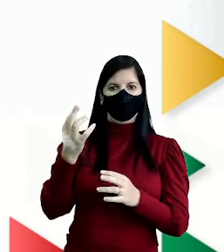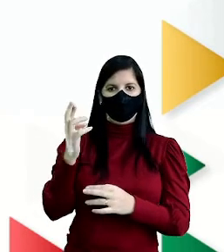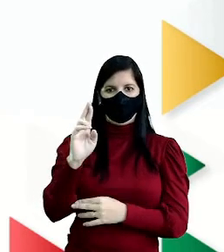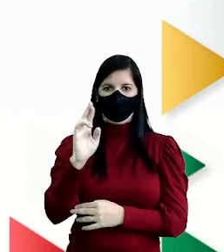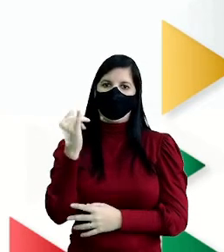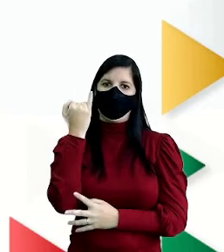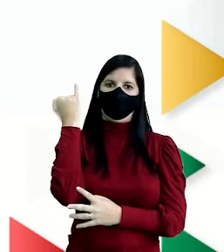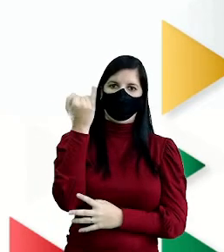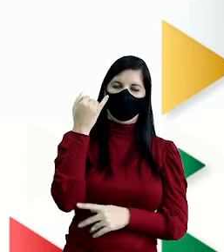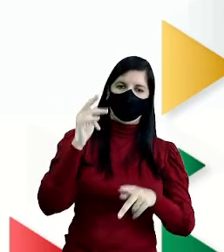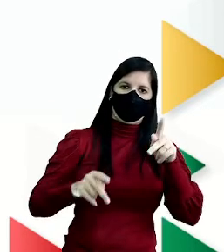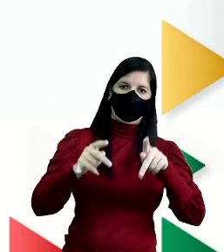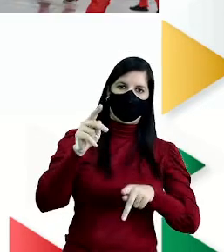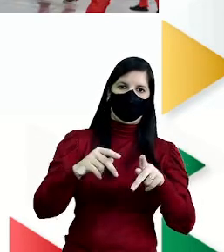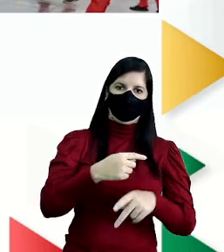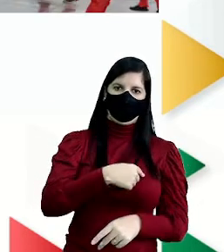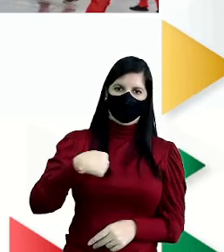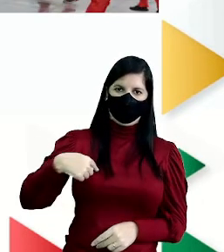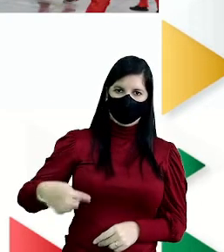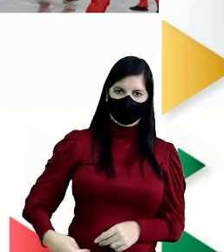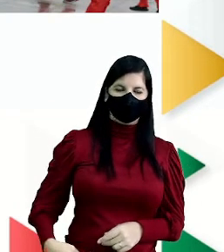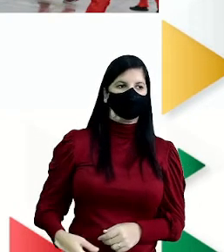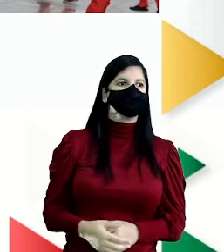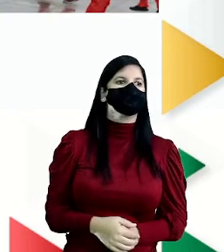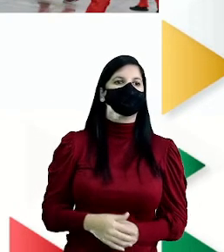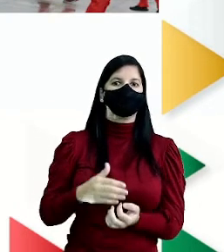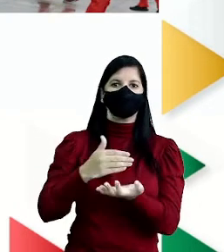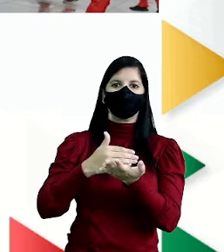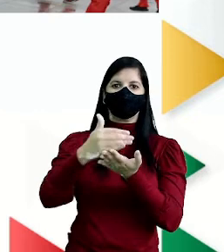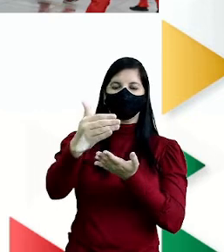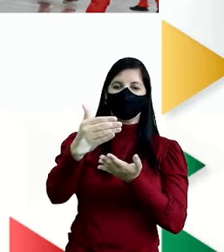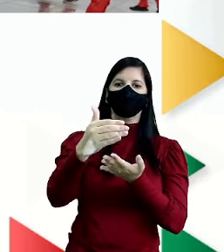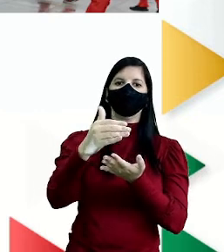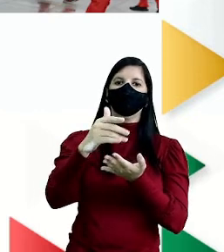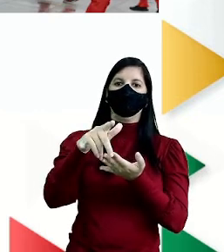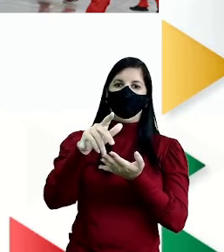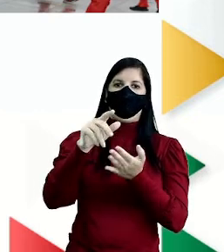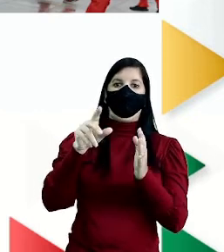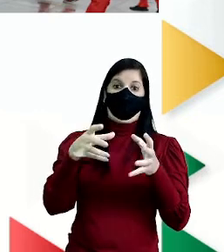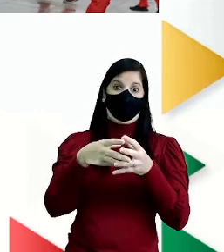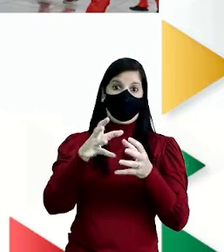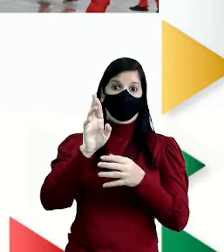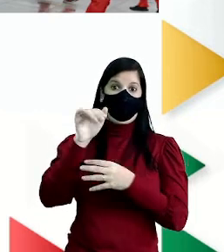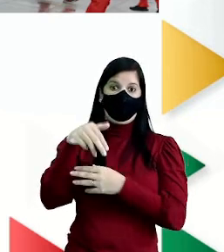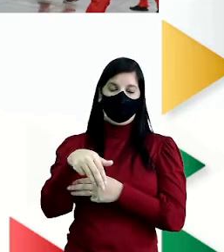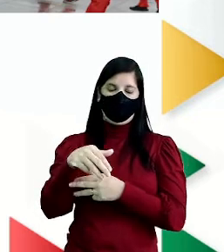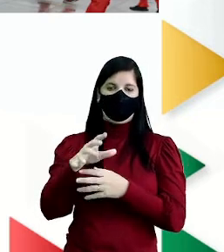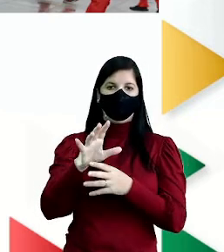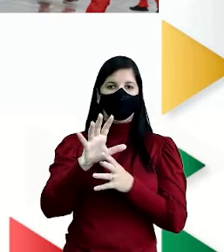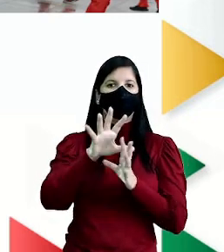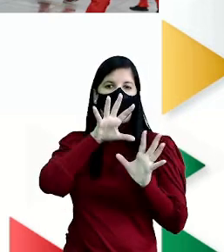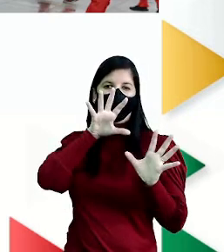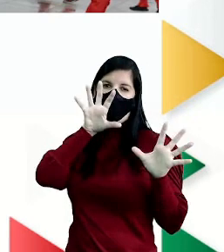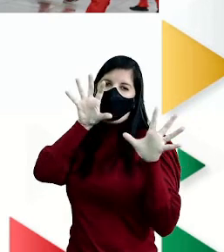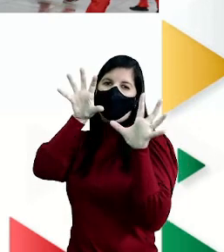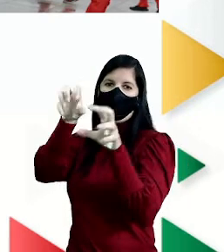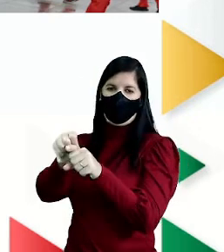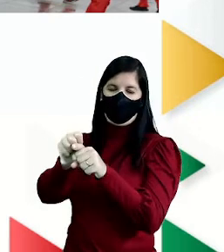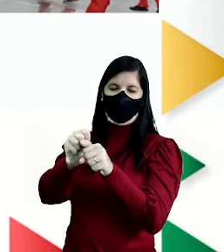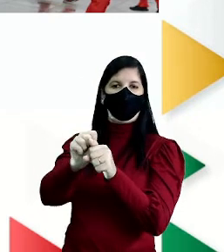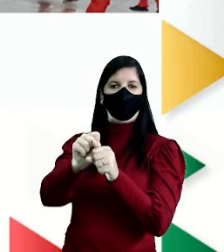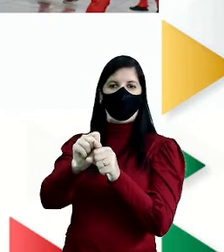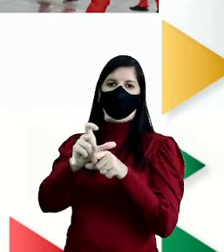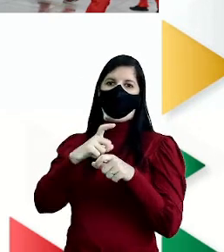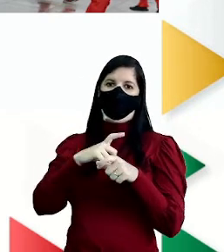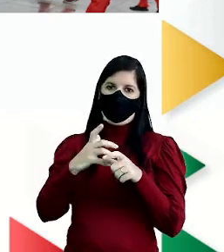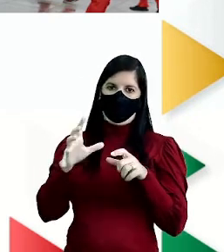importância para o povo chinês. Né? Iniciada na dinastia Han, a dança do dragão e do leão era utilizada para o